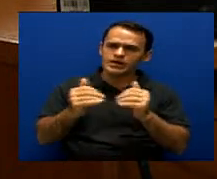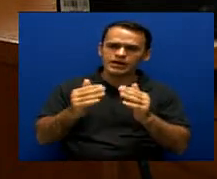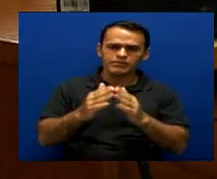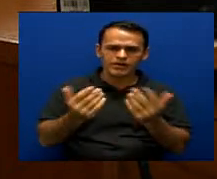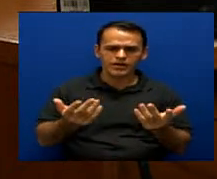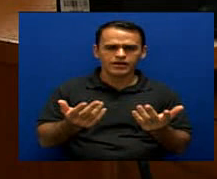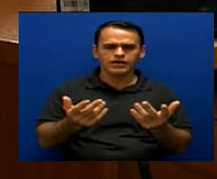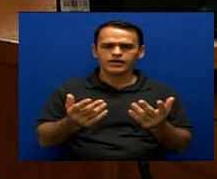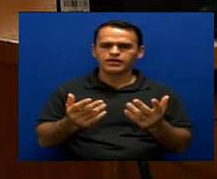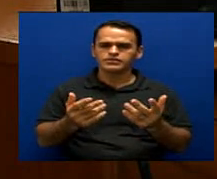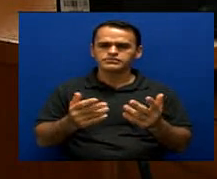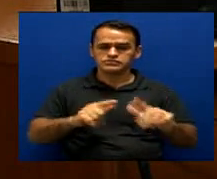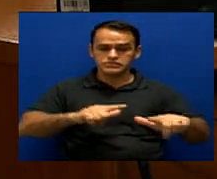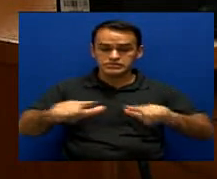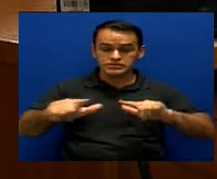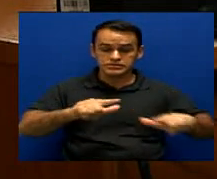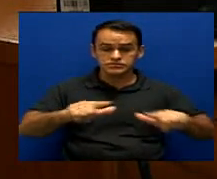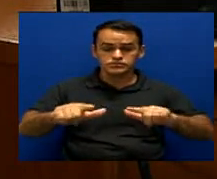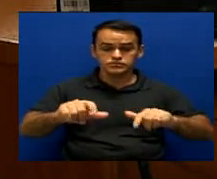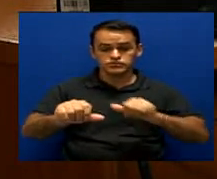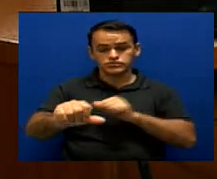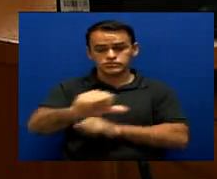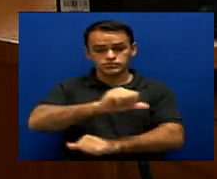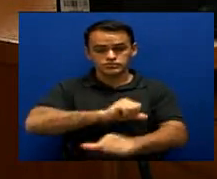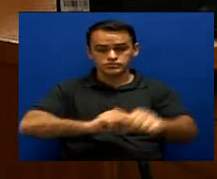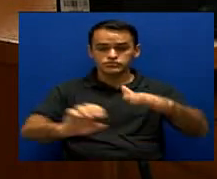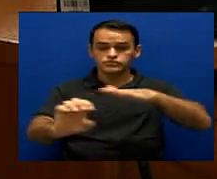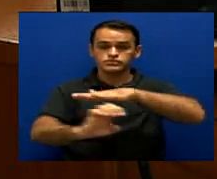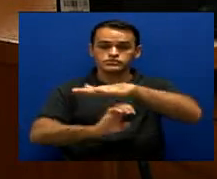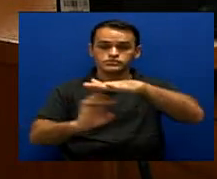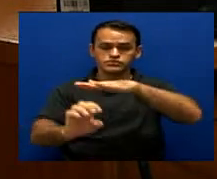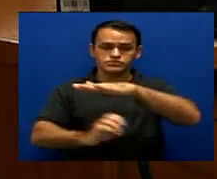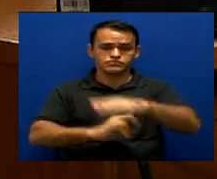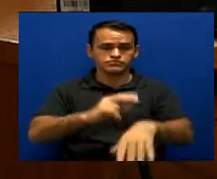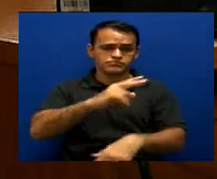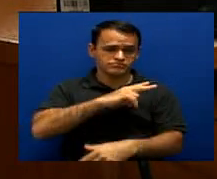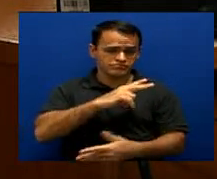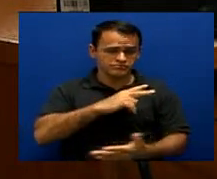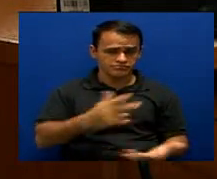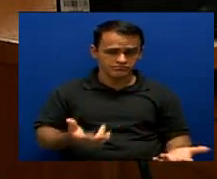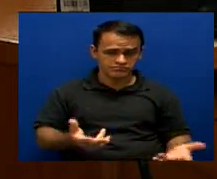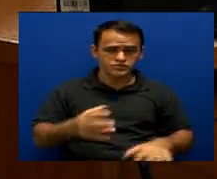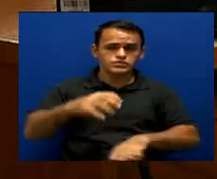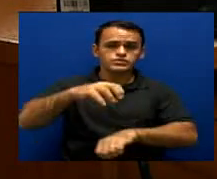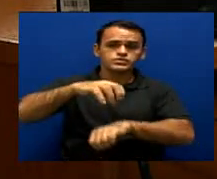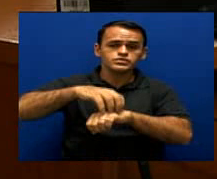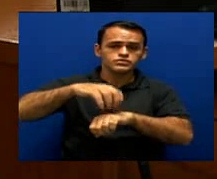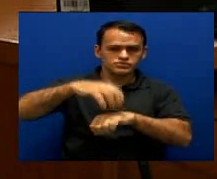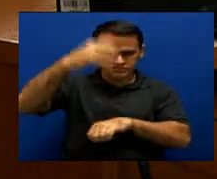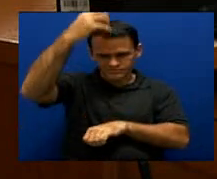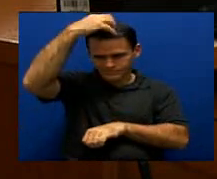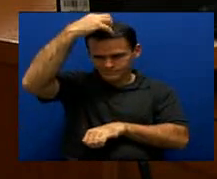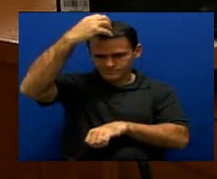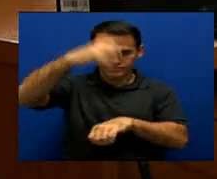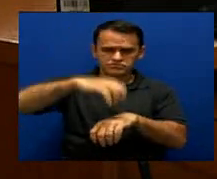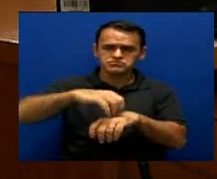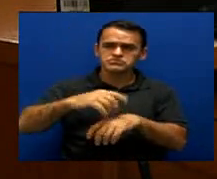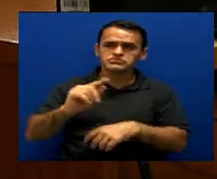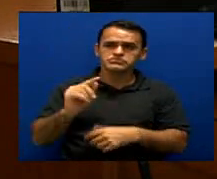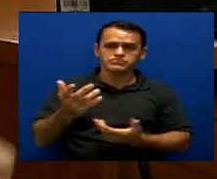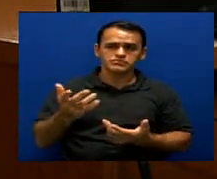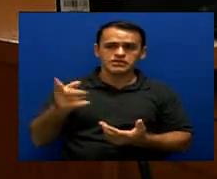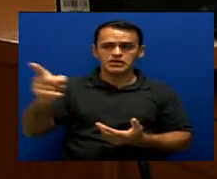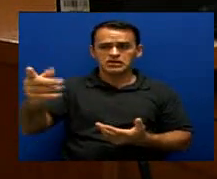de serviços e jogando responsabilidade de curvas num suposto dia ruim de um funcionário público que